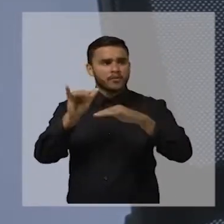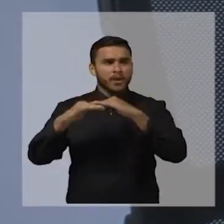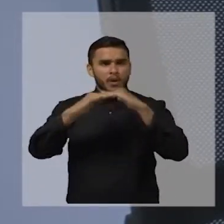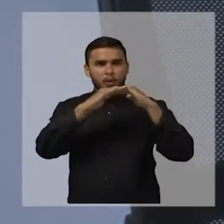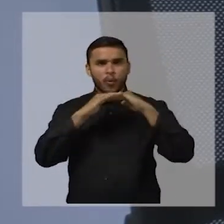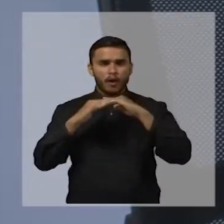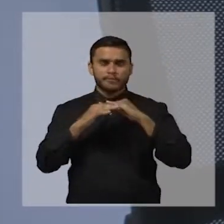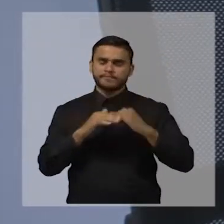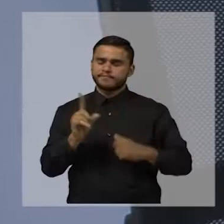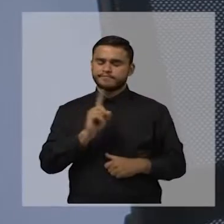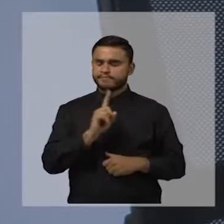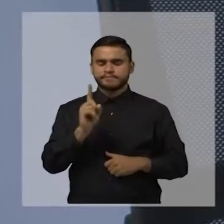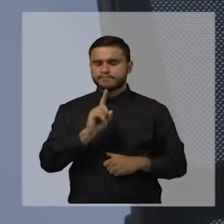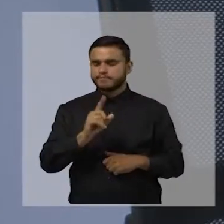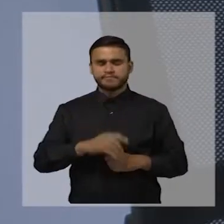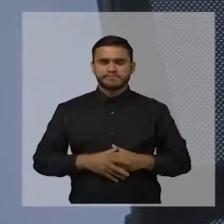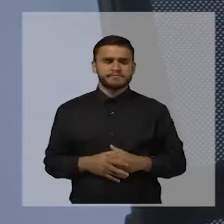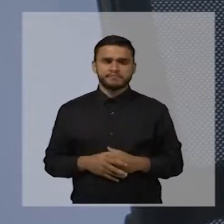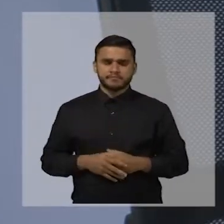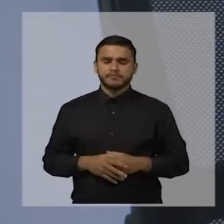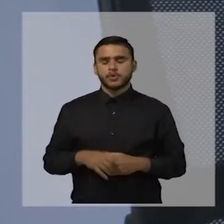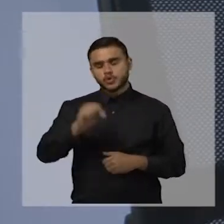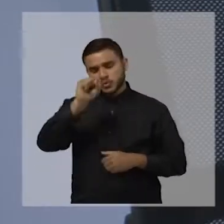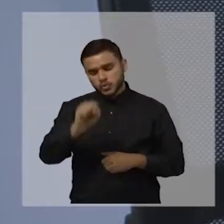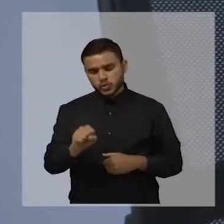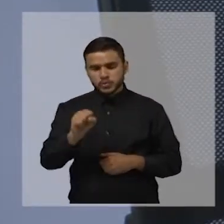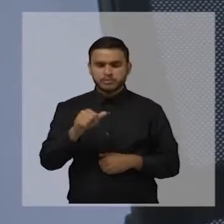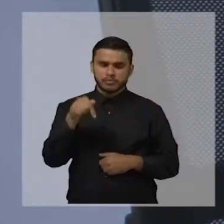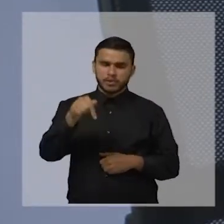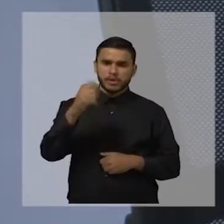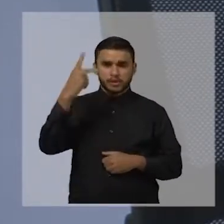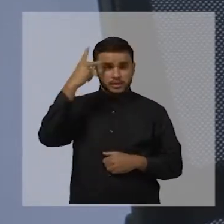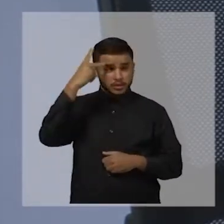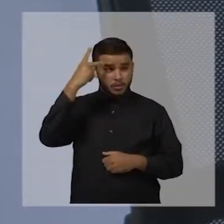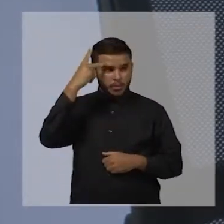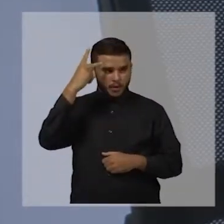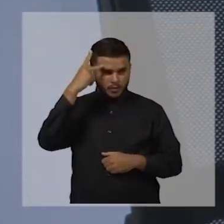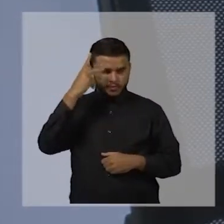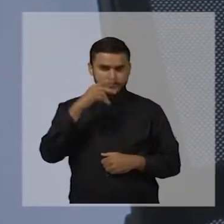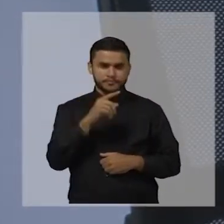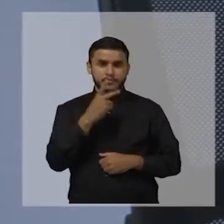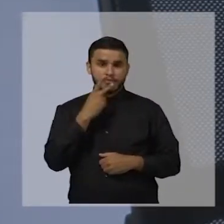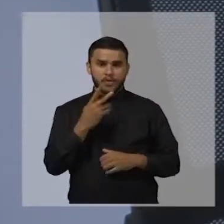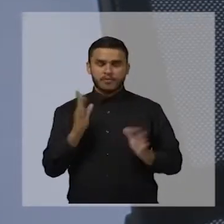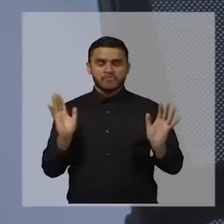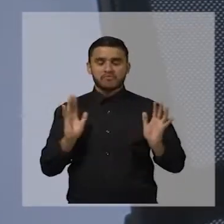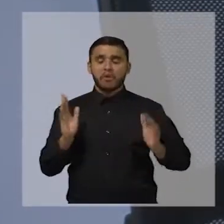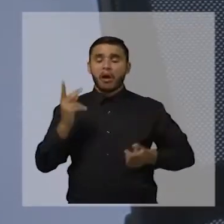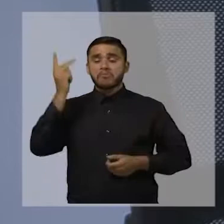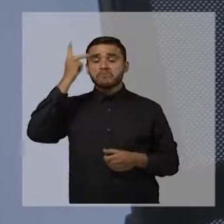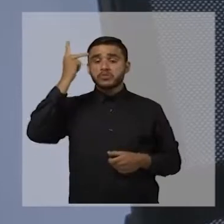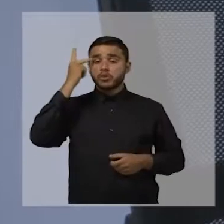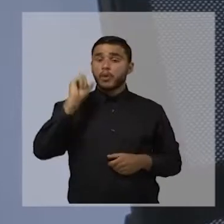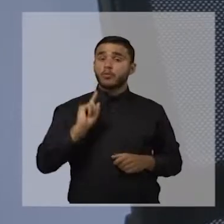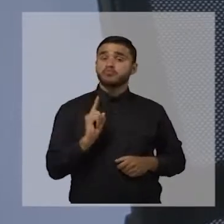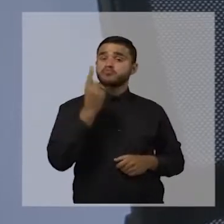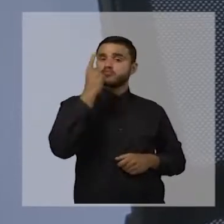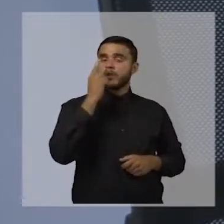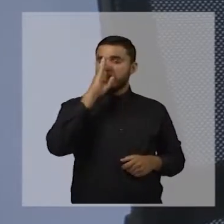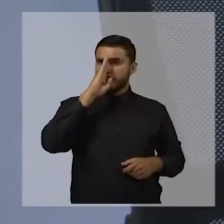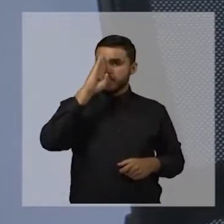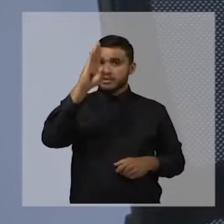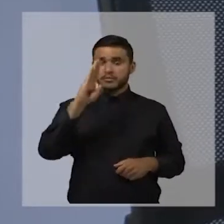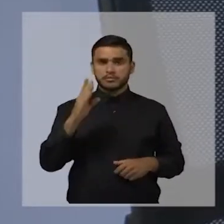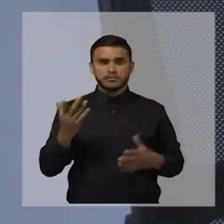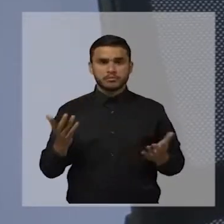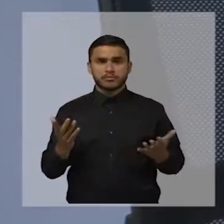O Sul, São Paulo principalmente, acha que sem ele o Brasil não existia. E isso vai